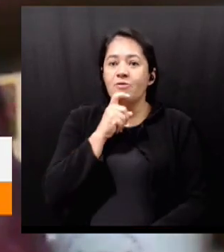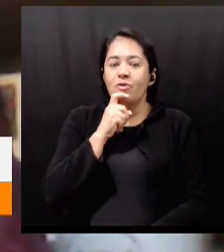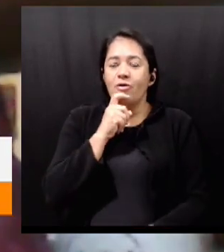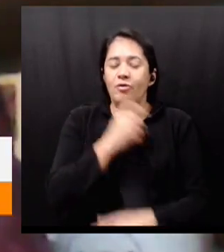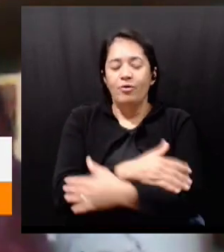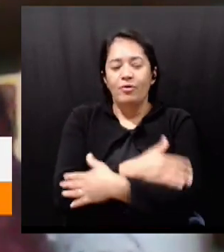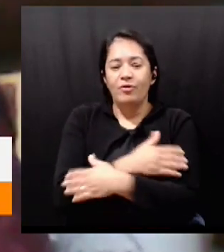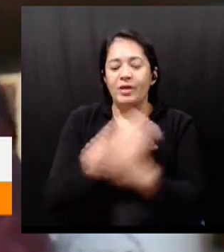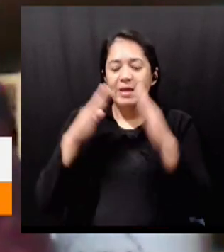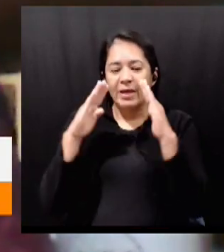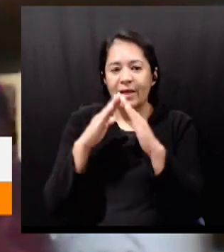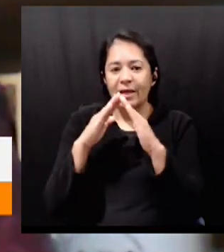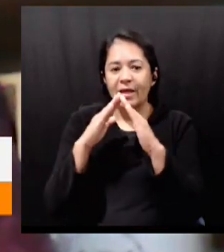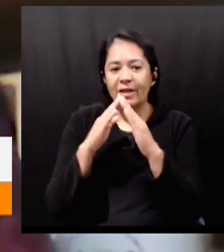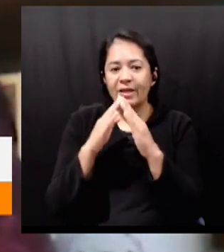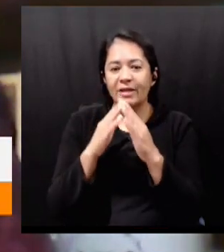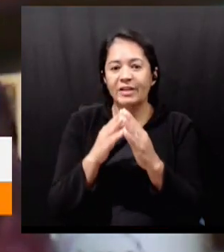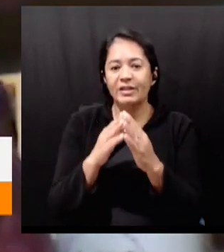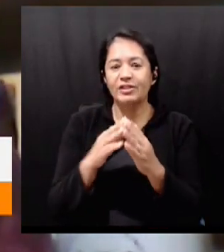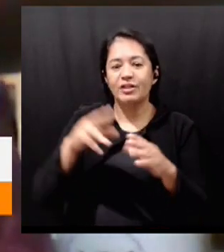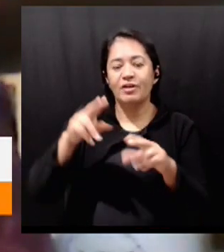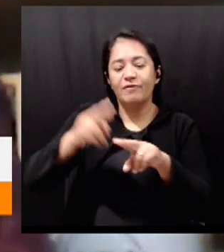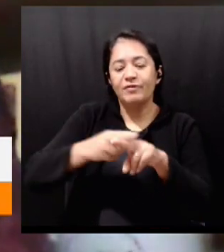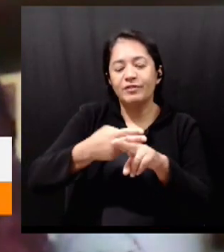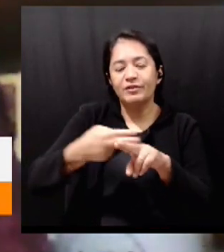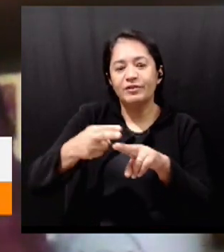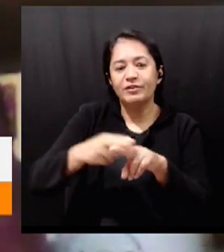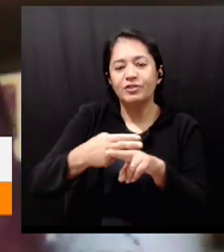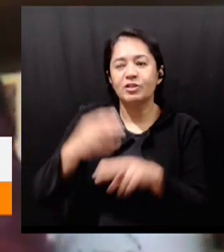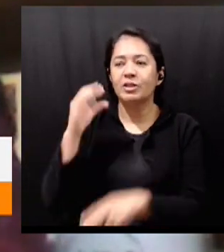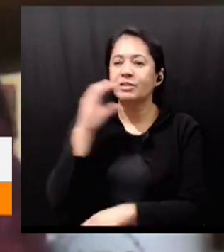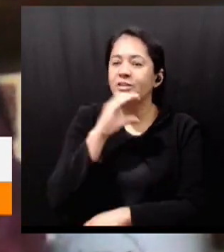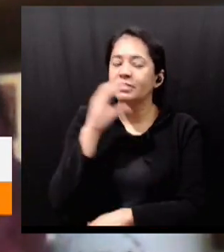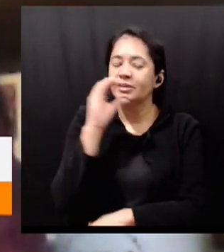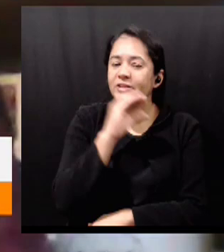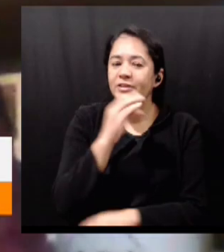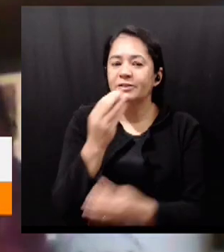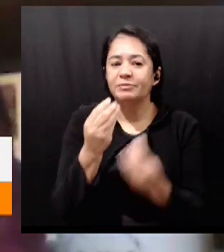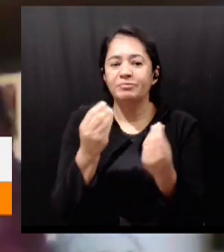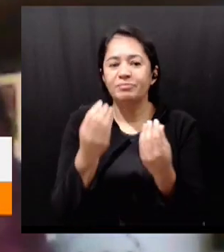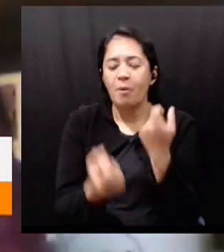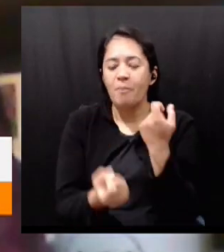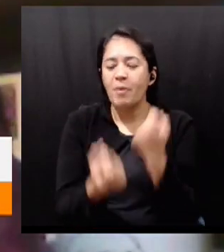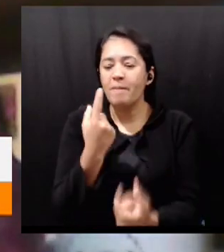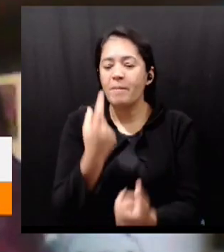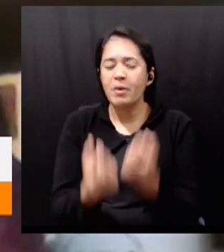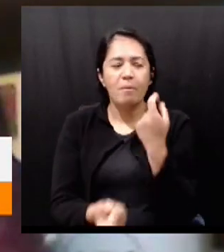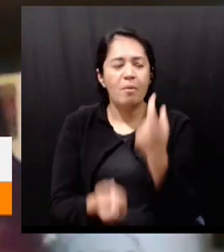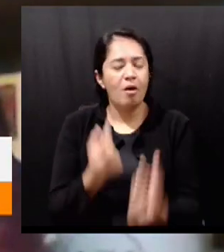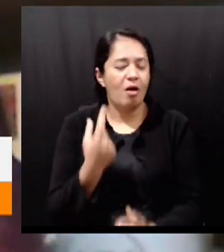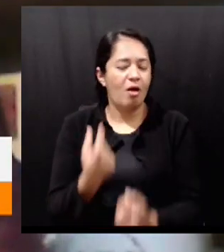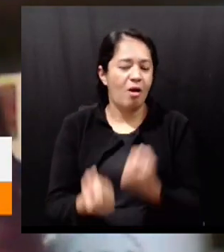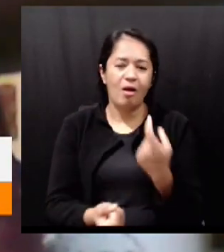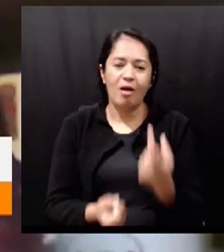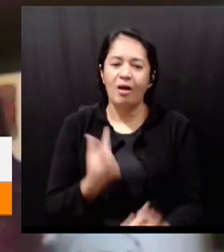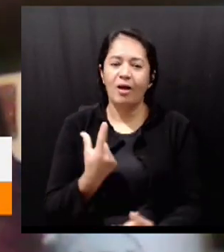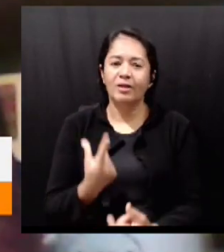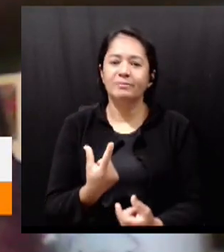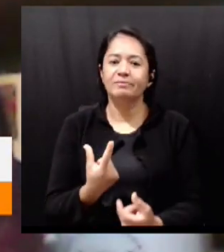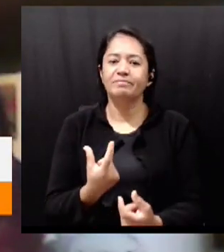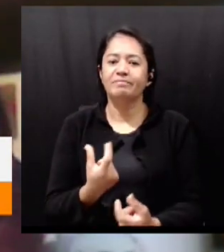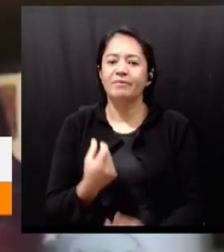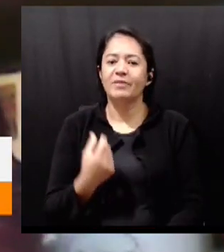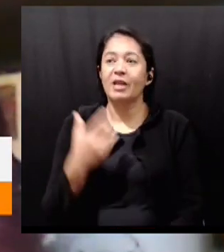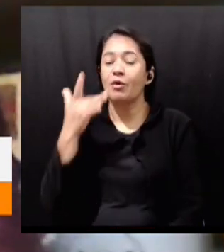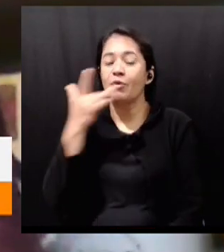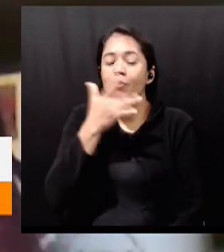um chocolate quente, fazer uma pipoca mesmo, né? Algo aí que seja gostoso.